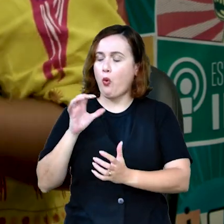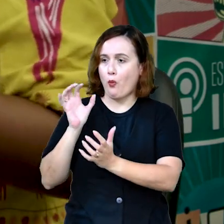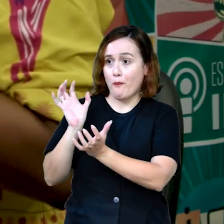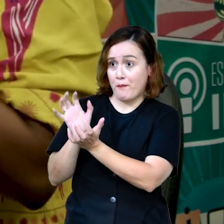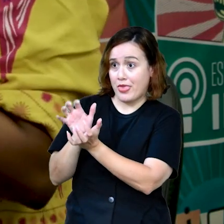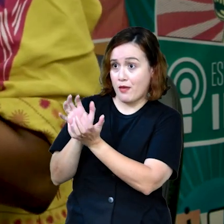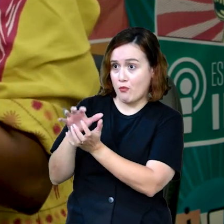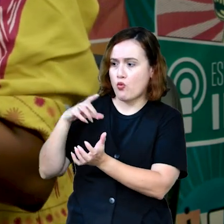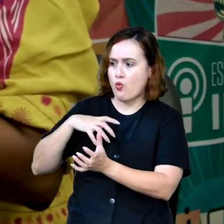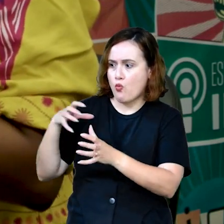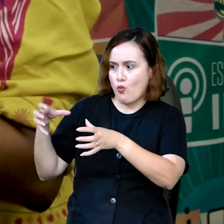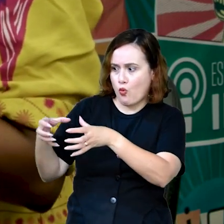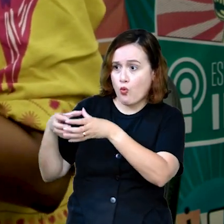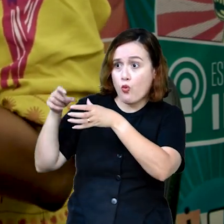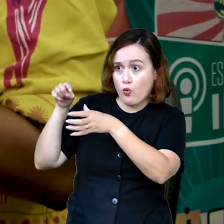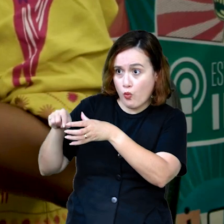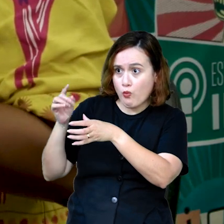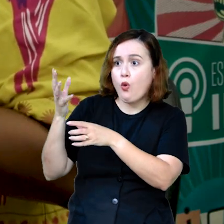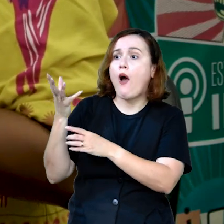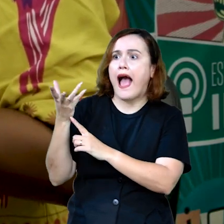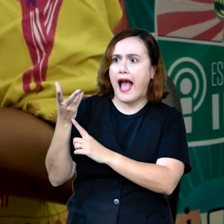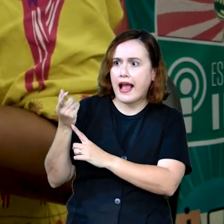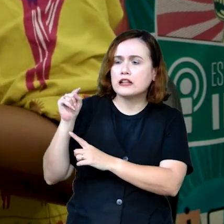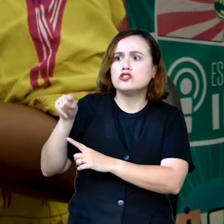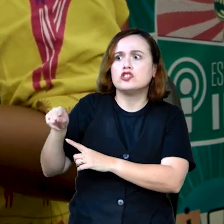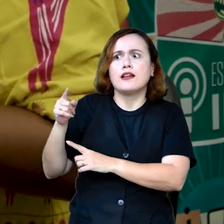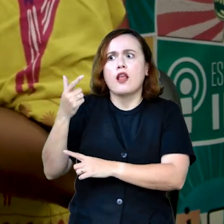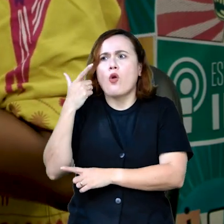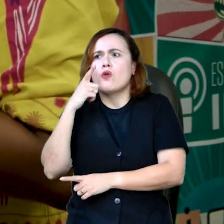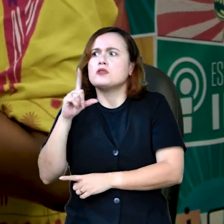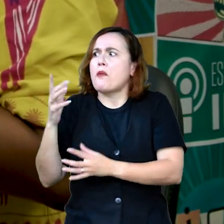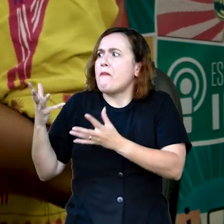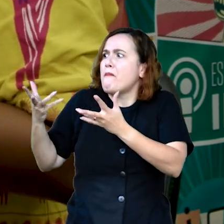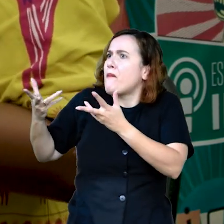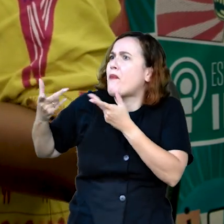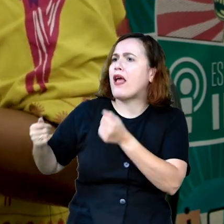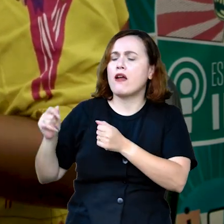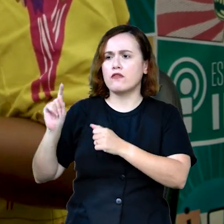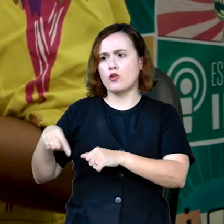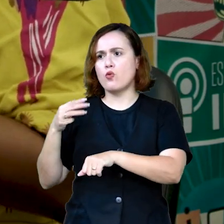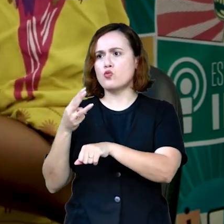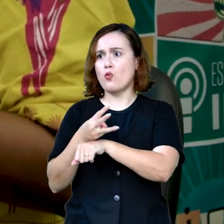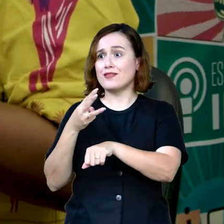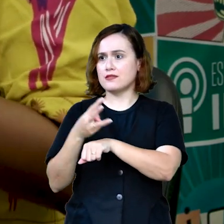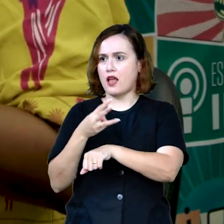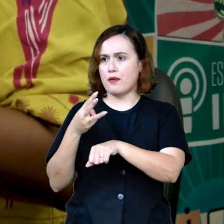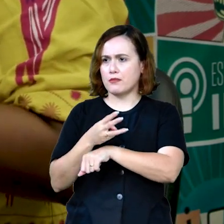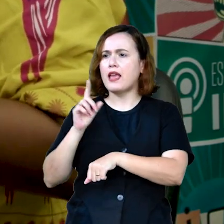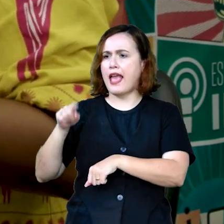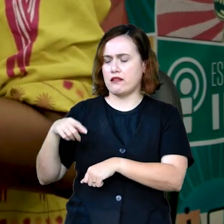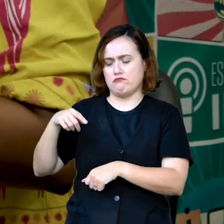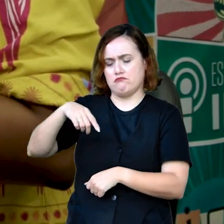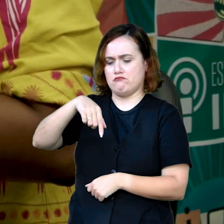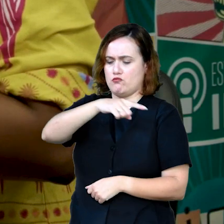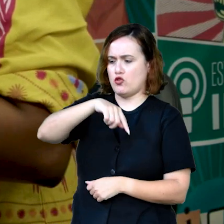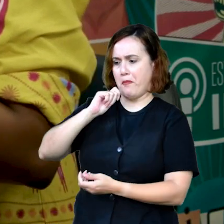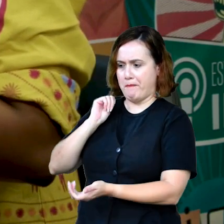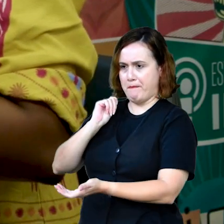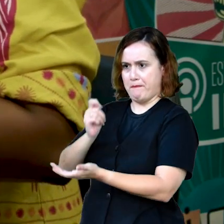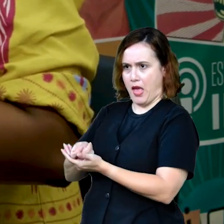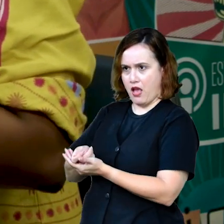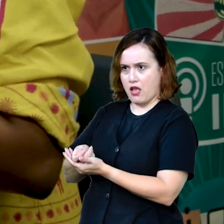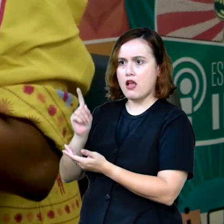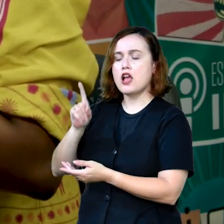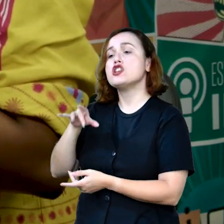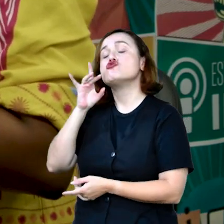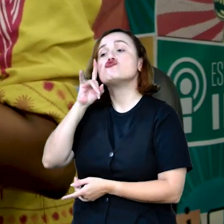Você dava o valor X, ele pegava o seu número, aí num dia, né, tudo combinado, num dia certo,